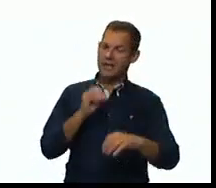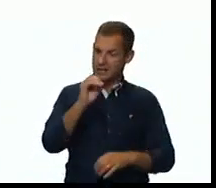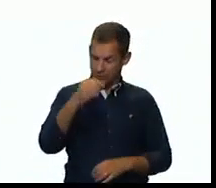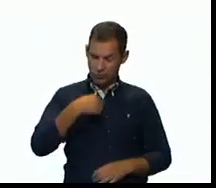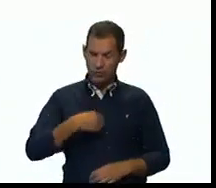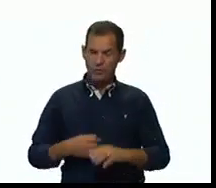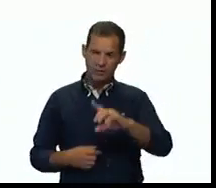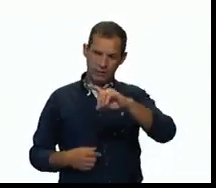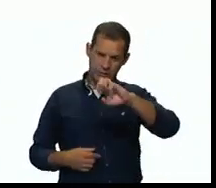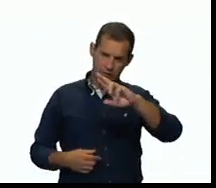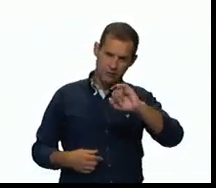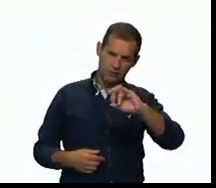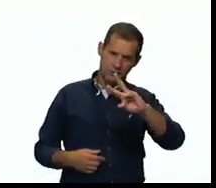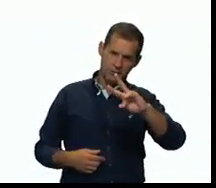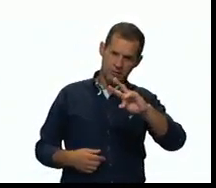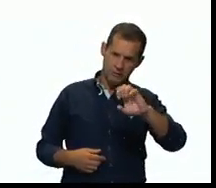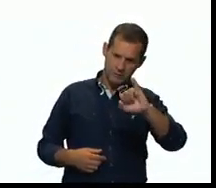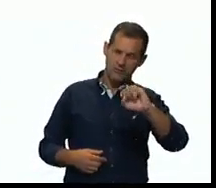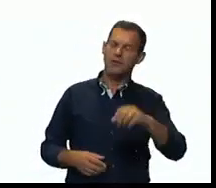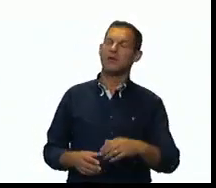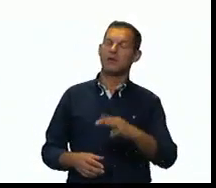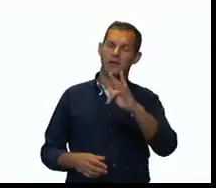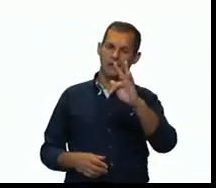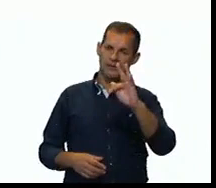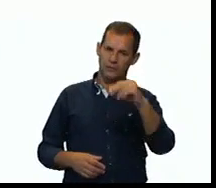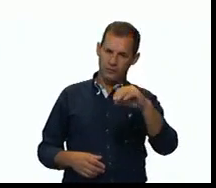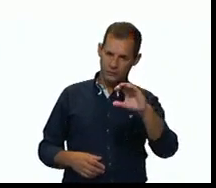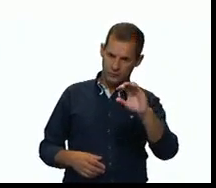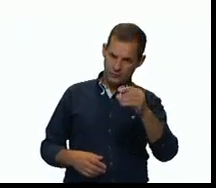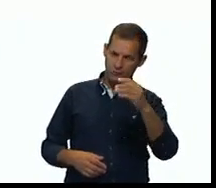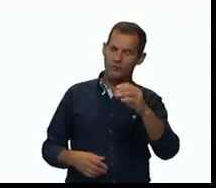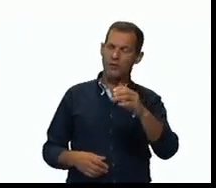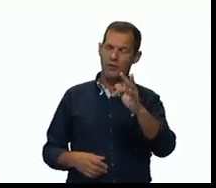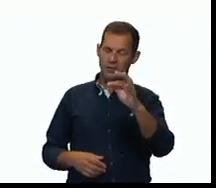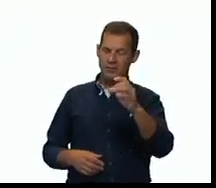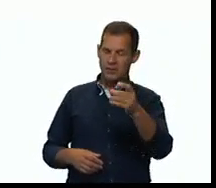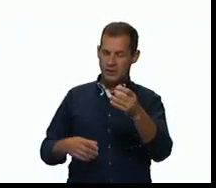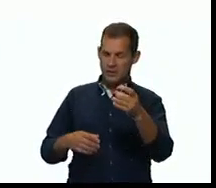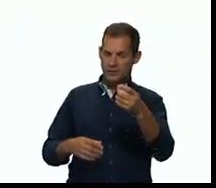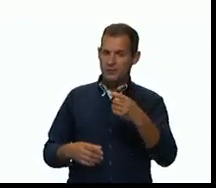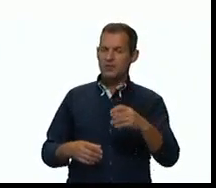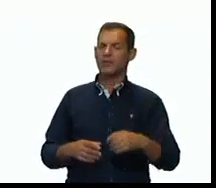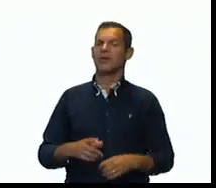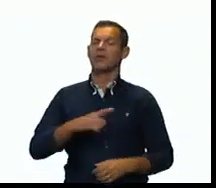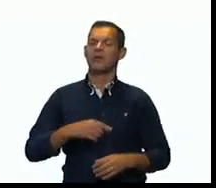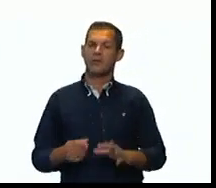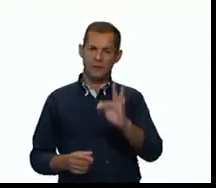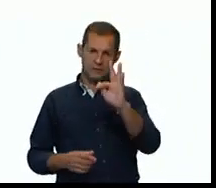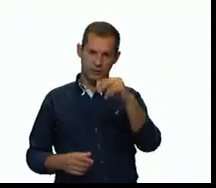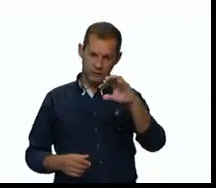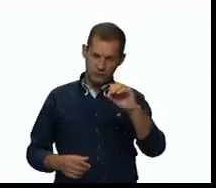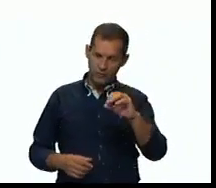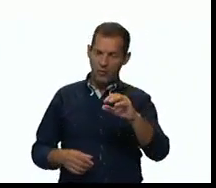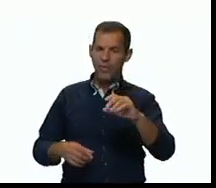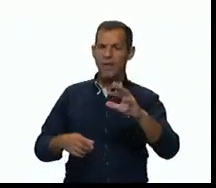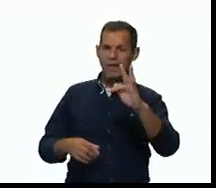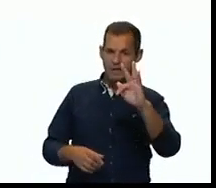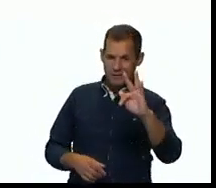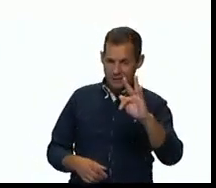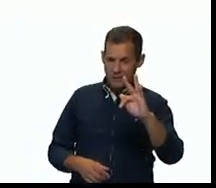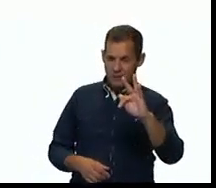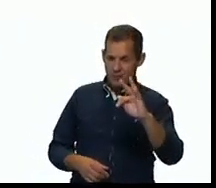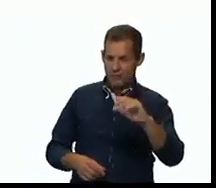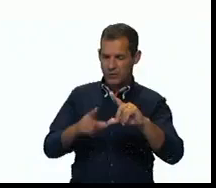eu derivei essa função f de x maiúsculo, eu cheguei na função f de x minúsculo x. E isso